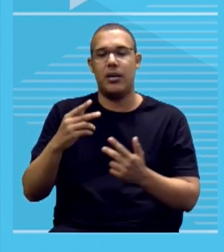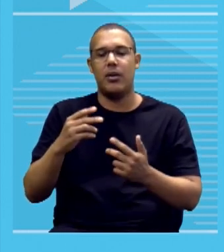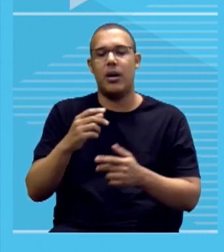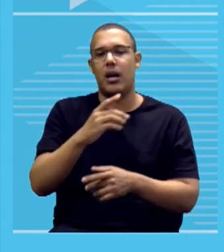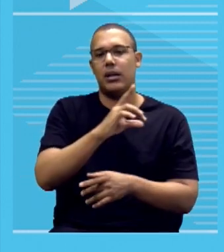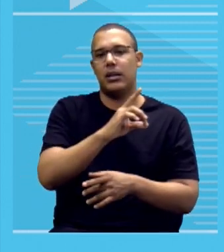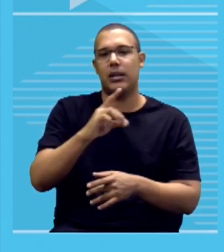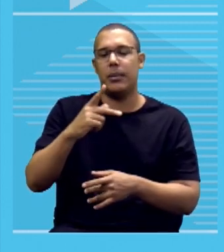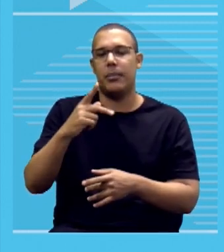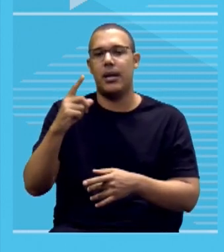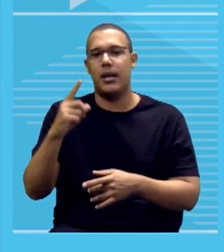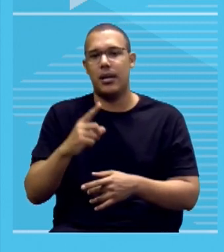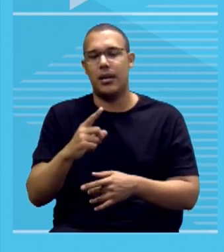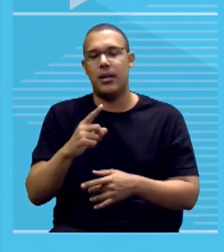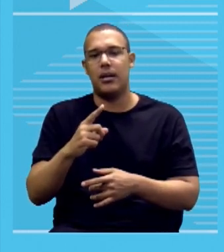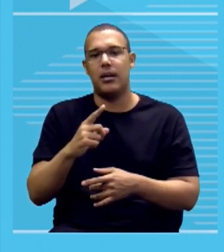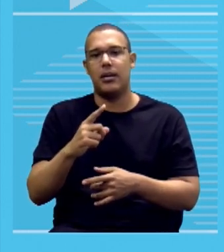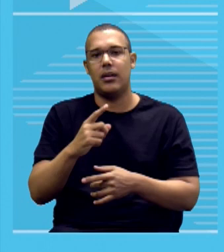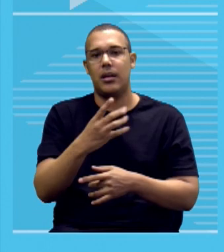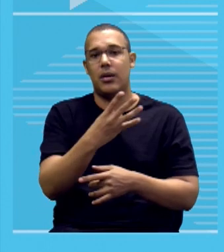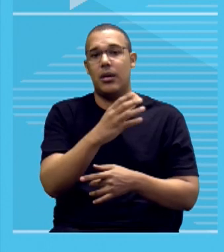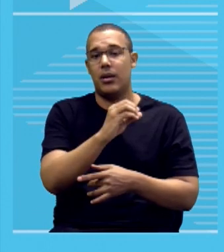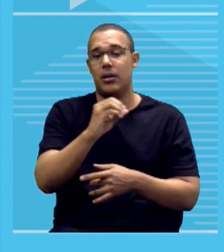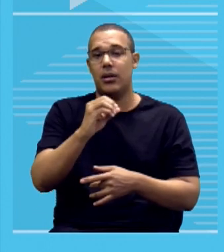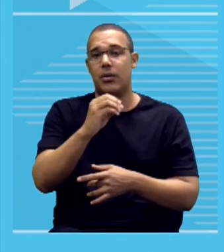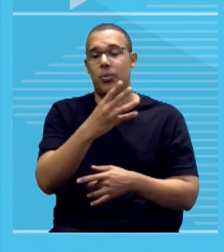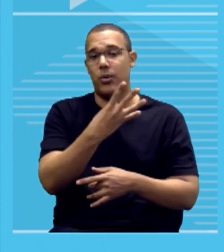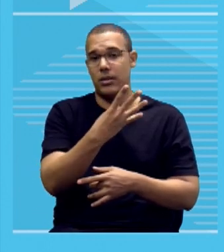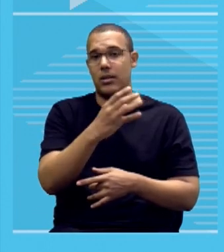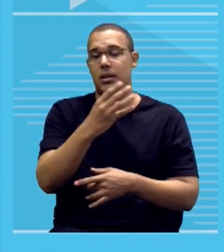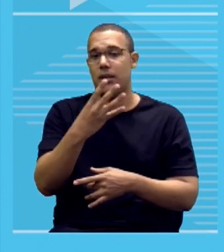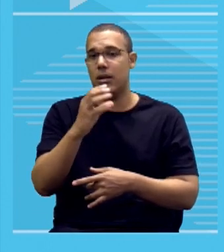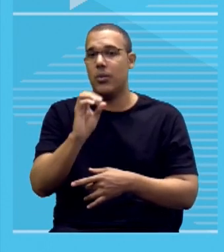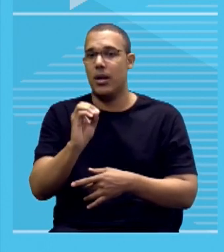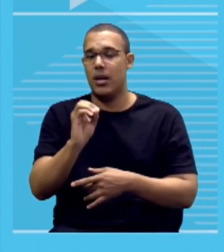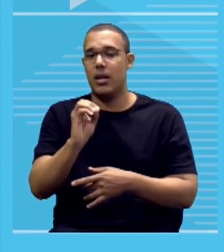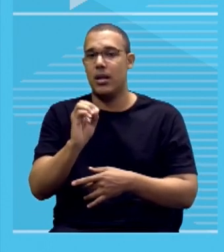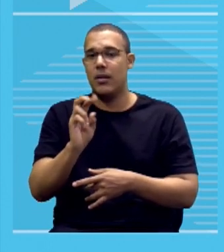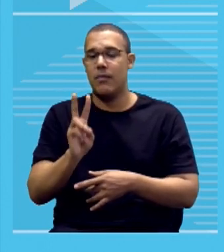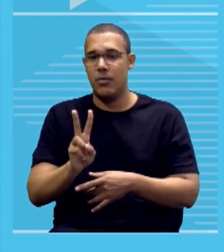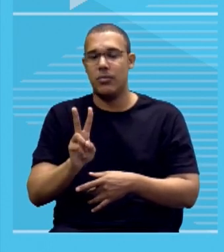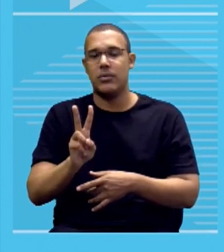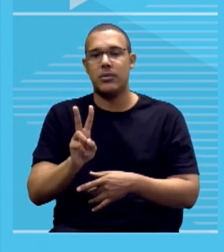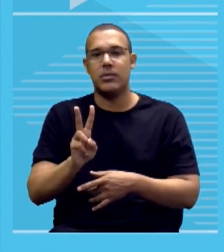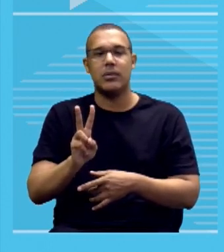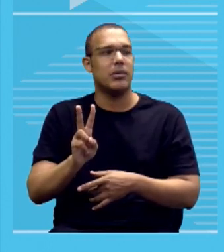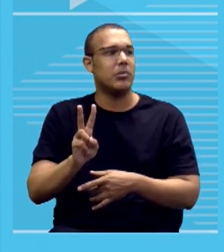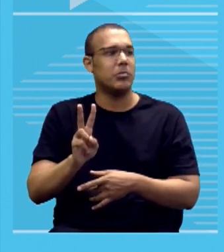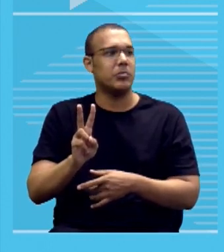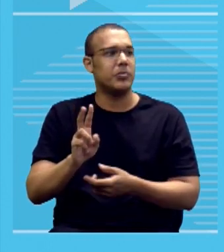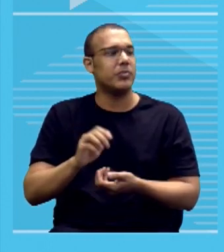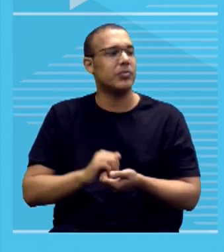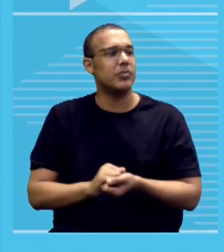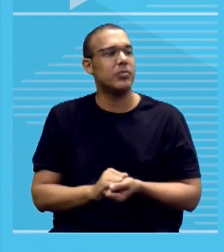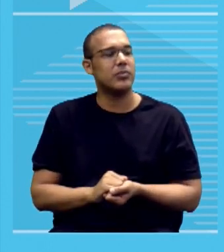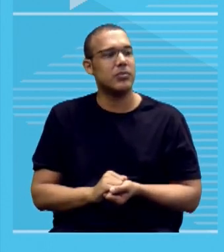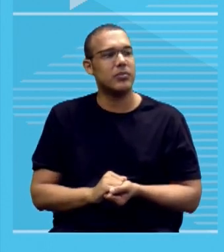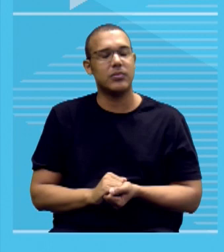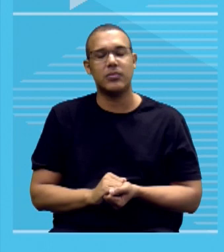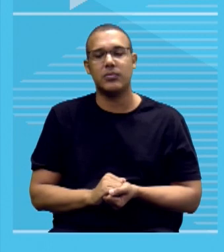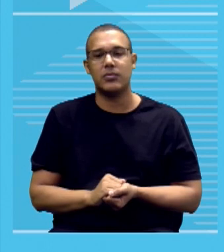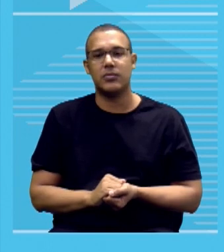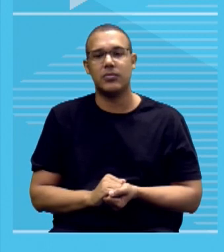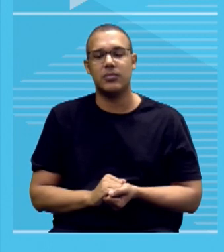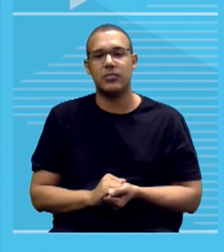DDP? A DDP cedida pelo sistema é de 440 volts, certo? Ele vai ter essa vantagem de 440